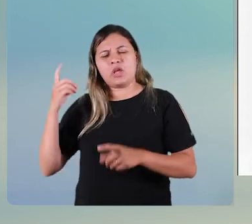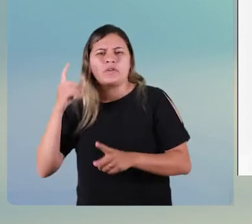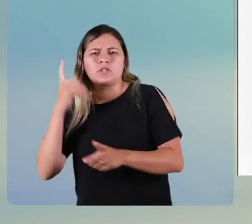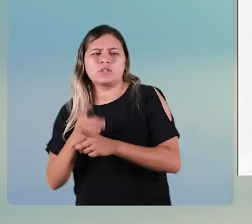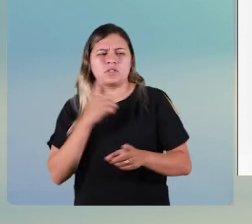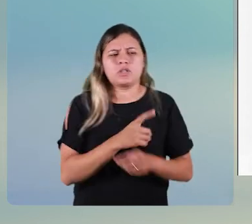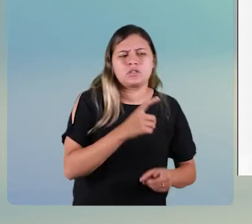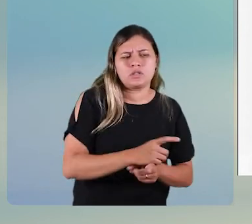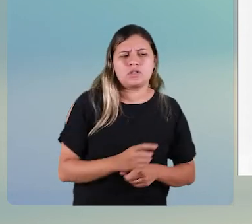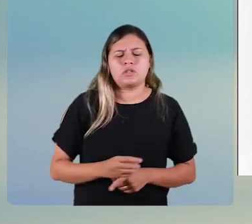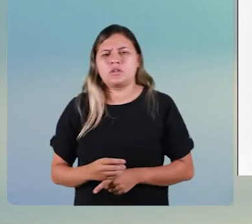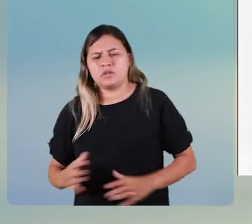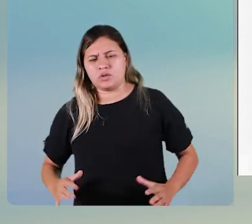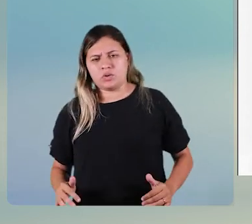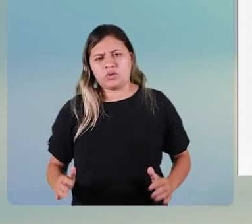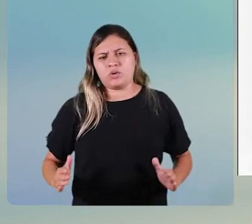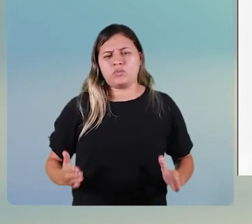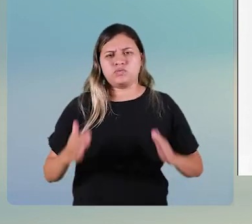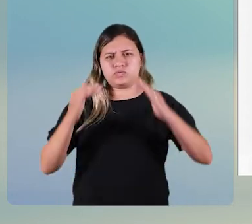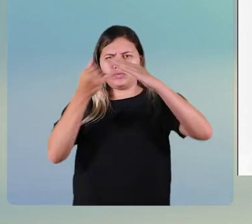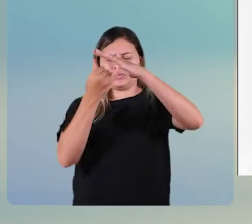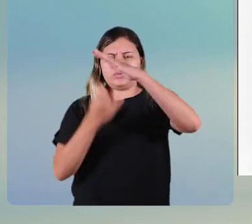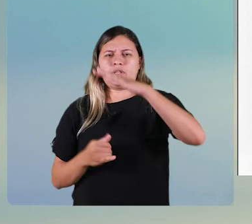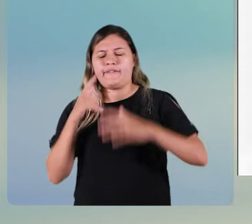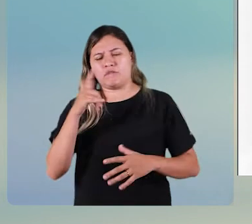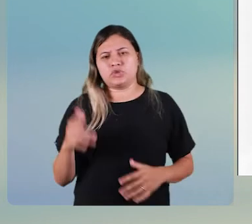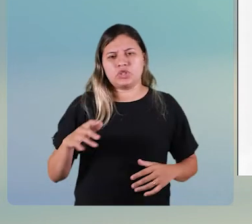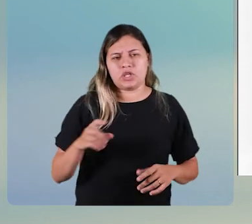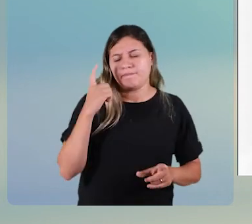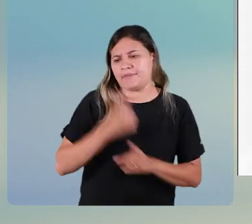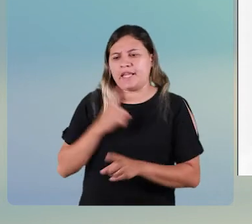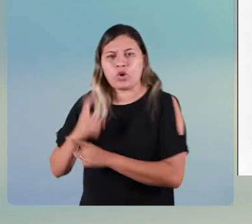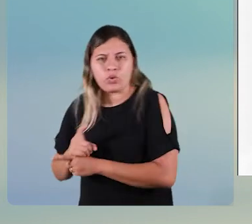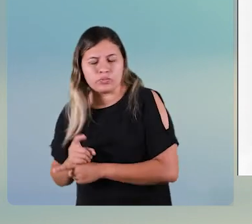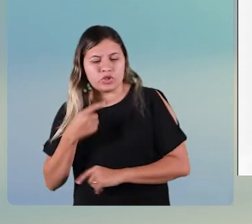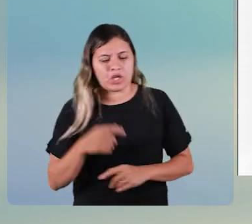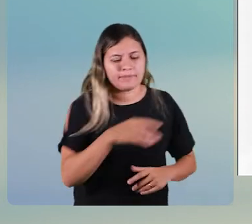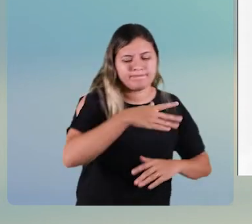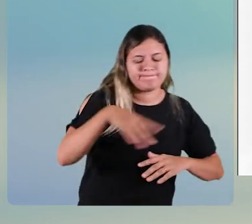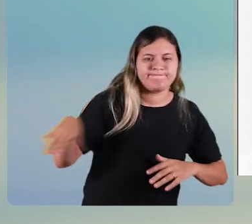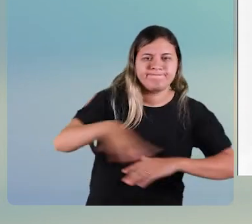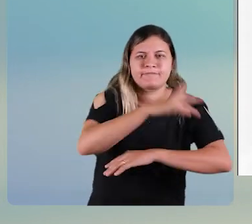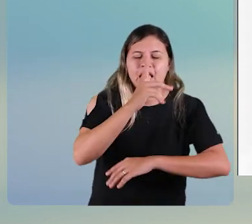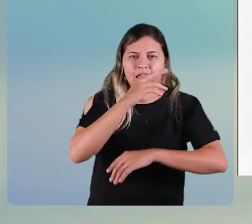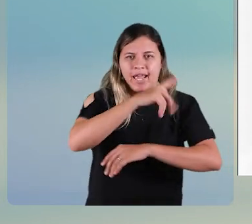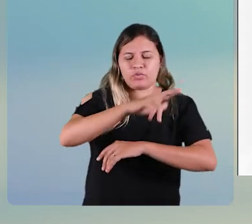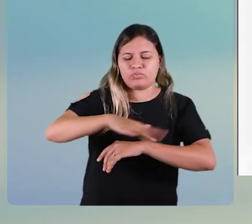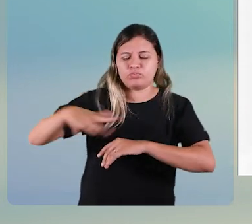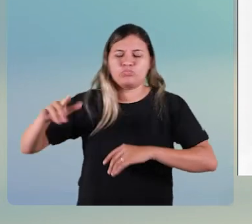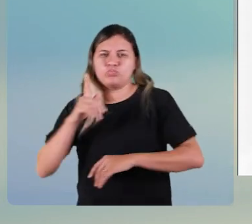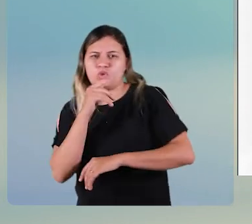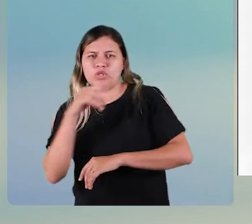vão encontrar usinas nucleares à beira de cursos d'água, sejam rios, lagos, e aí é que está o perigo e o problema, né?